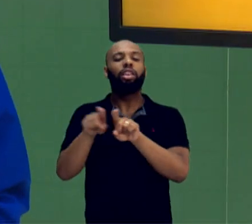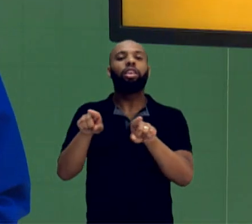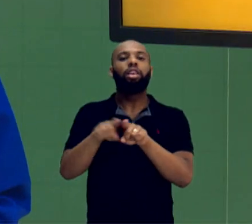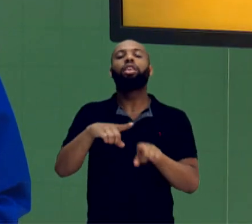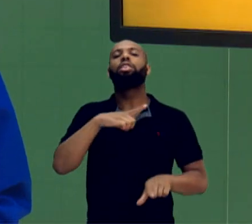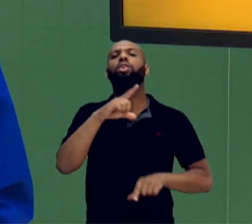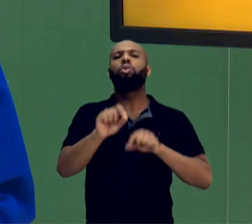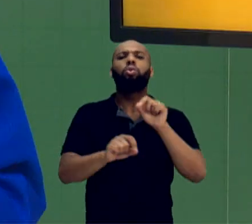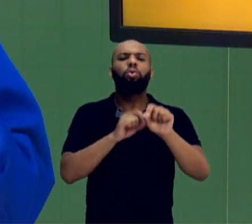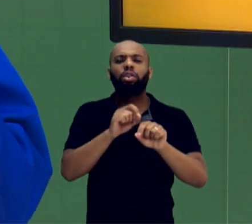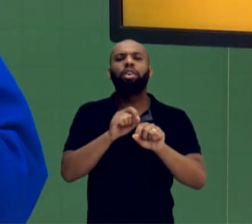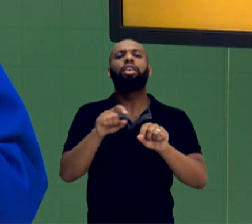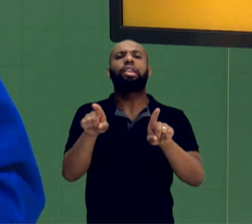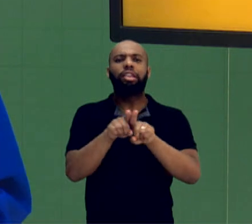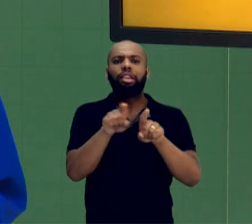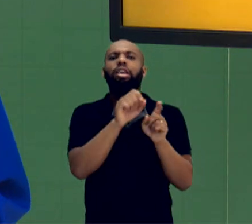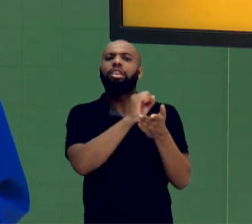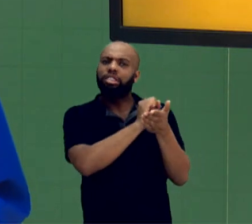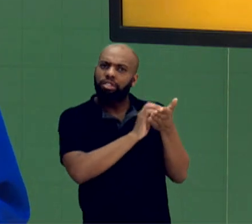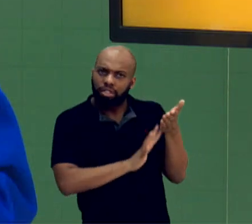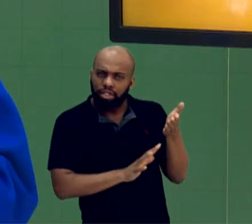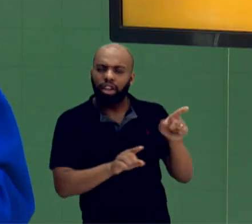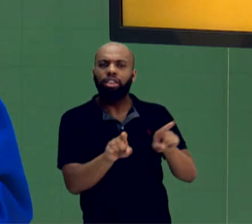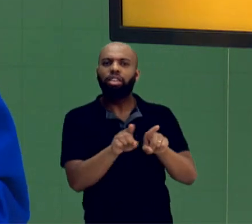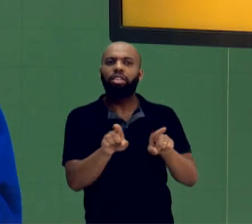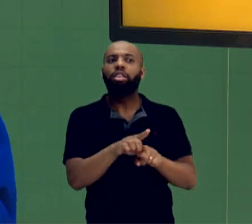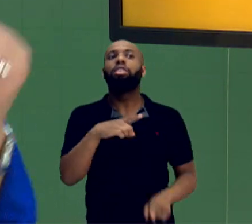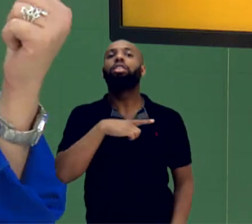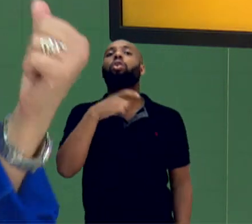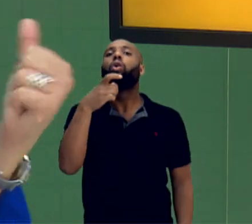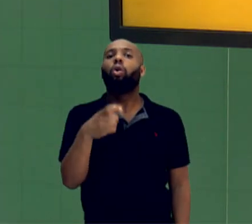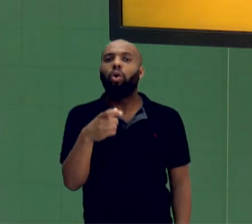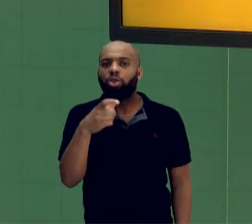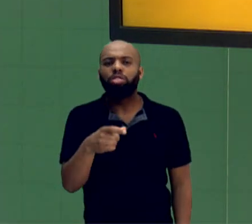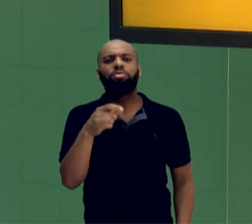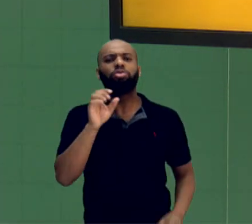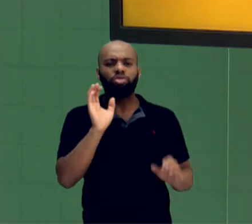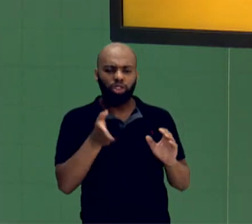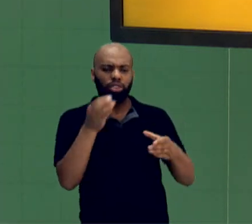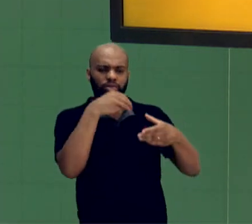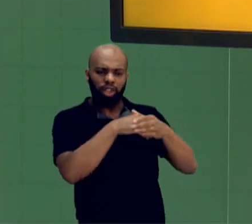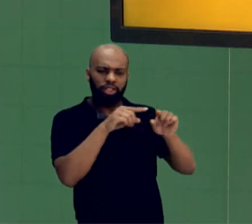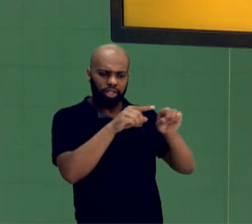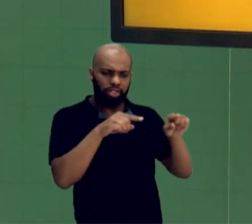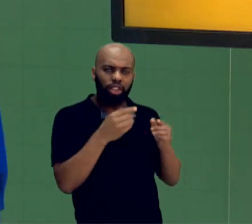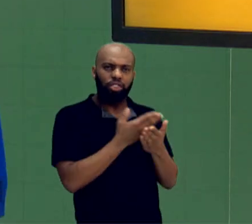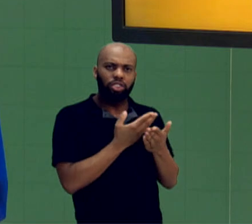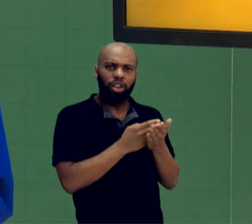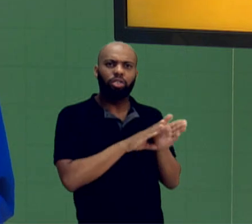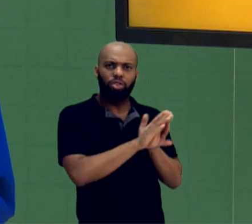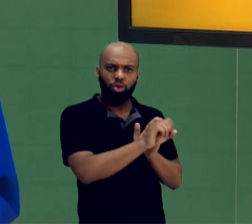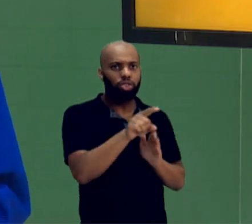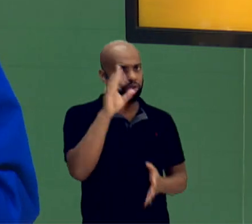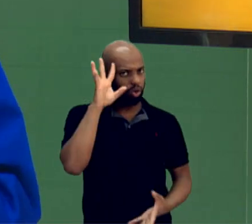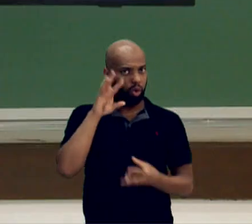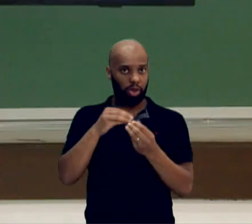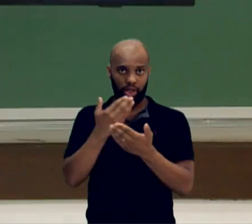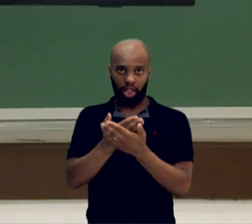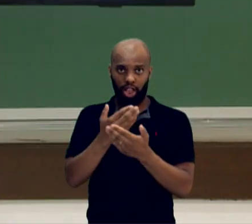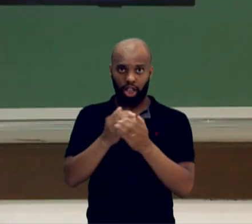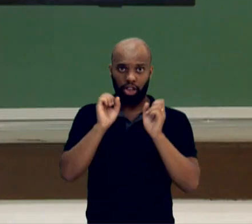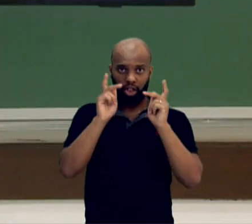têm disponível as atividades que estão lá preparadas para poder verificar se vocês conseguiram compreender a aula.